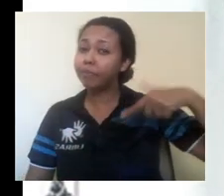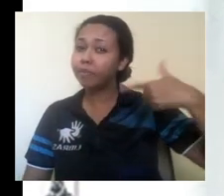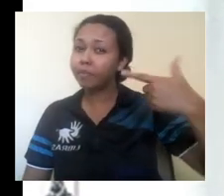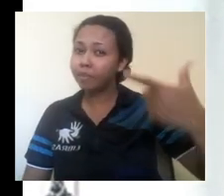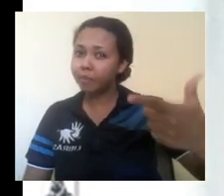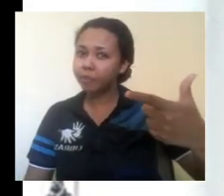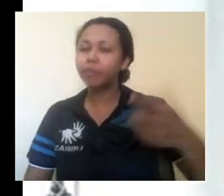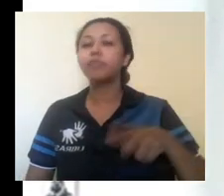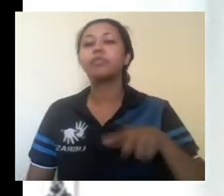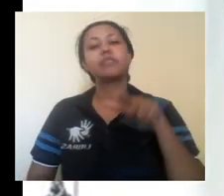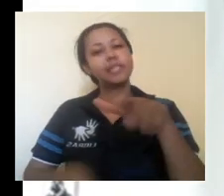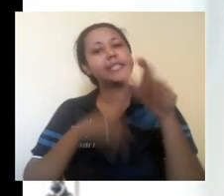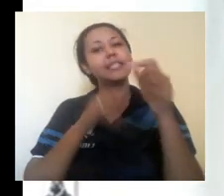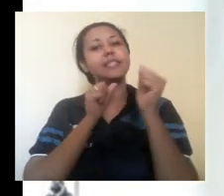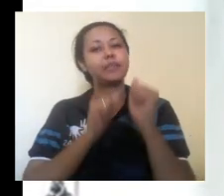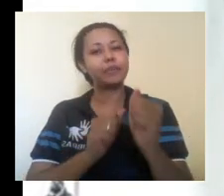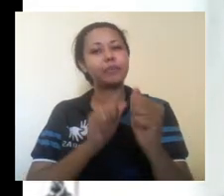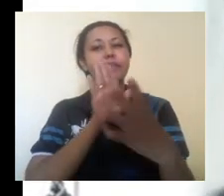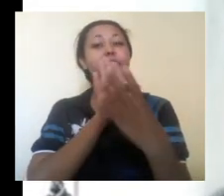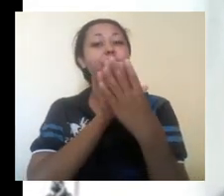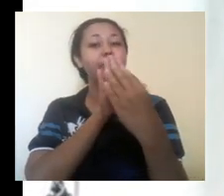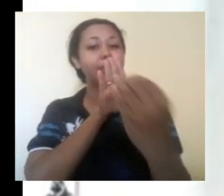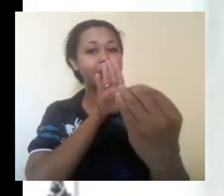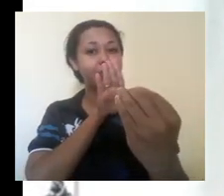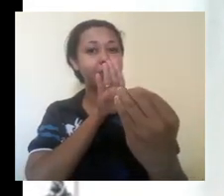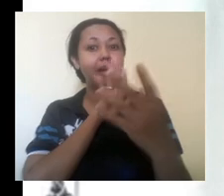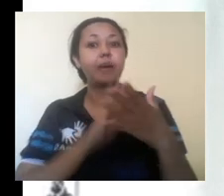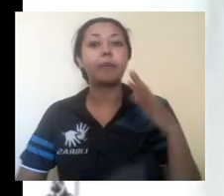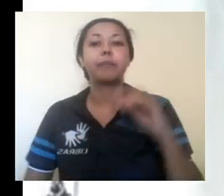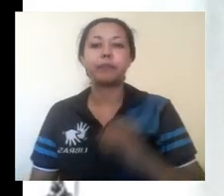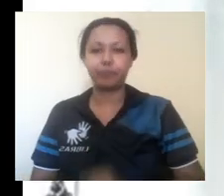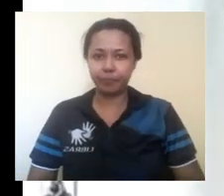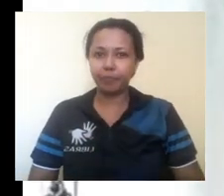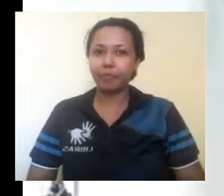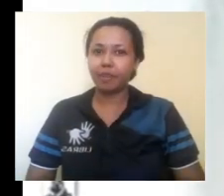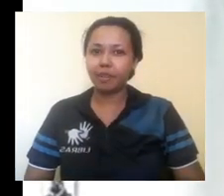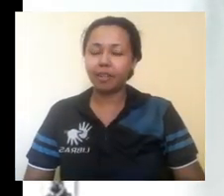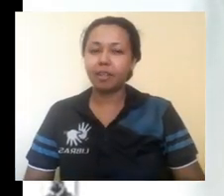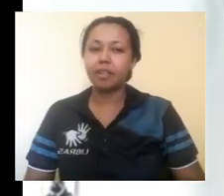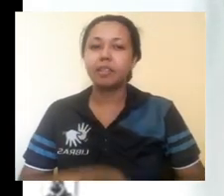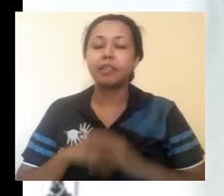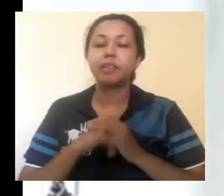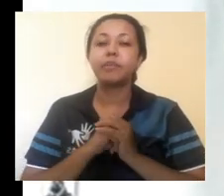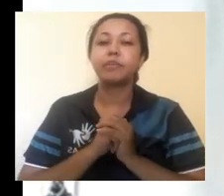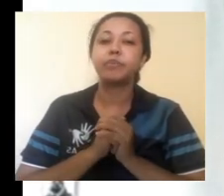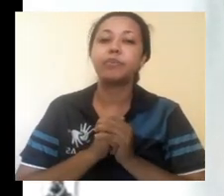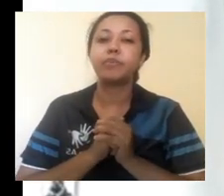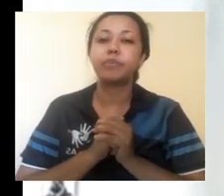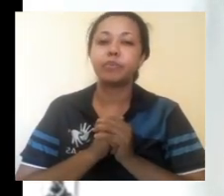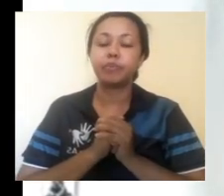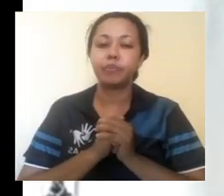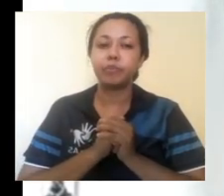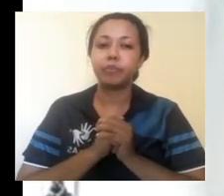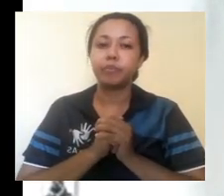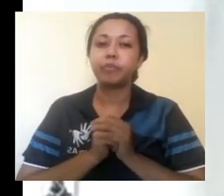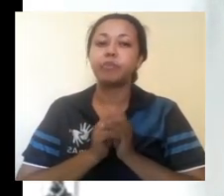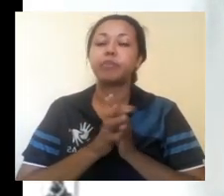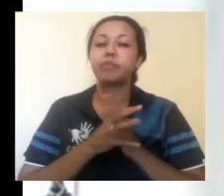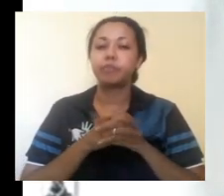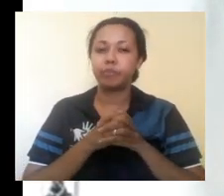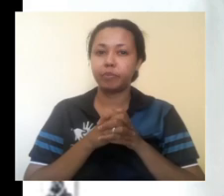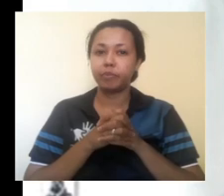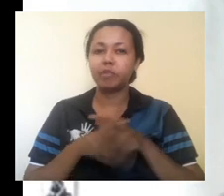ninguém ficar balançando a cabeça sem saber o que está dizendo. E aí depois eu vou repetir. Quando eu repetir, se você sentir vontade de dizer isso